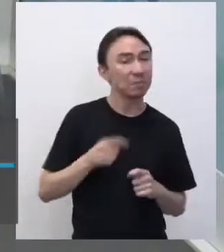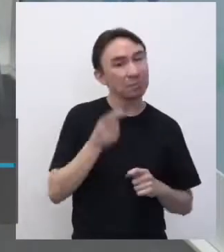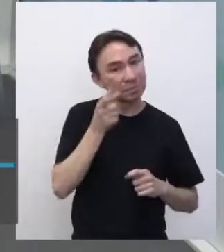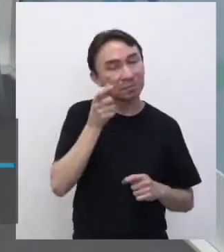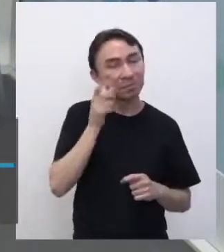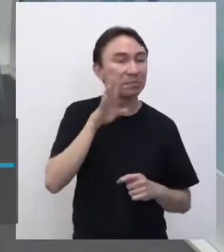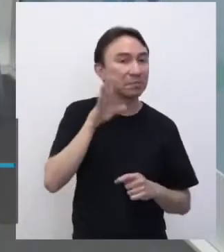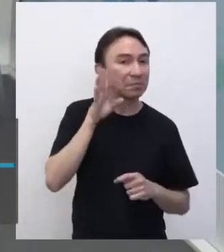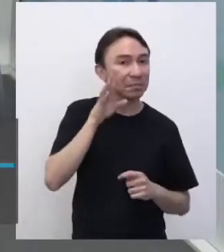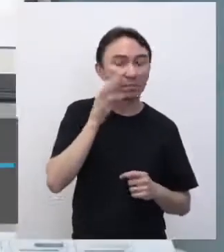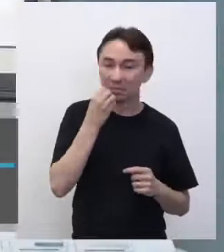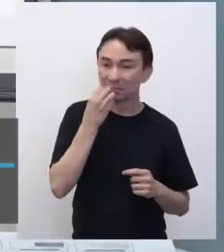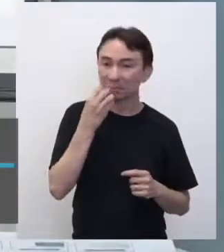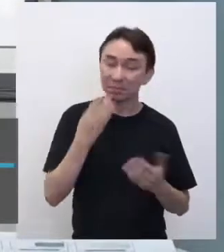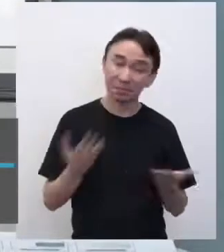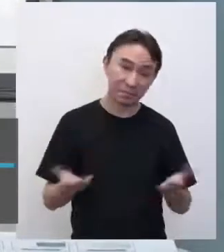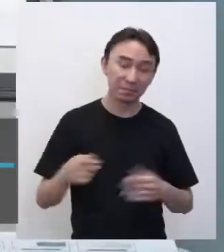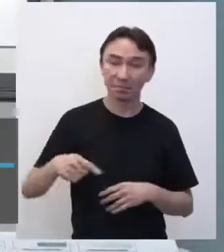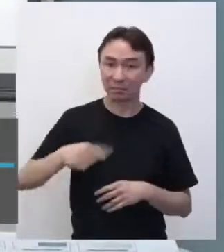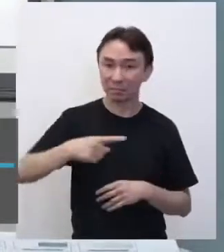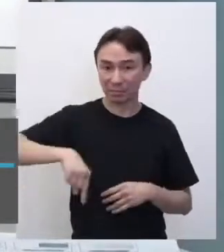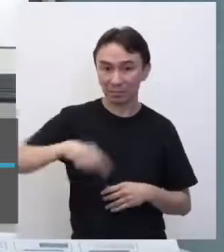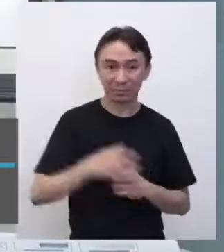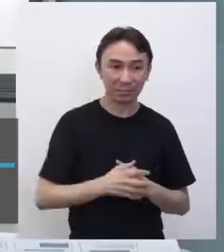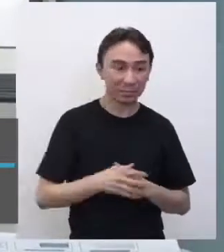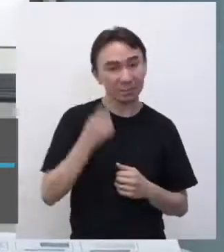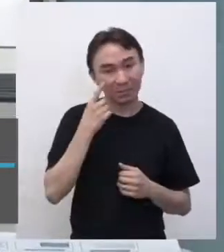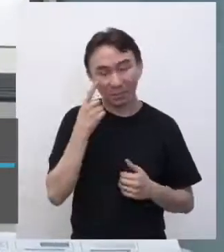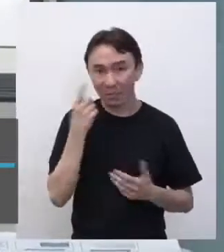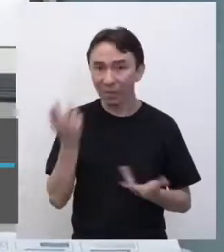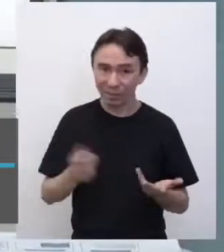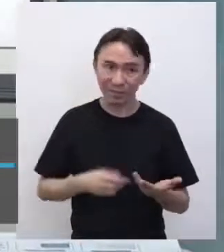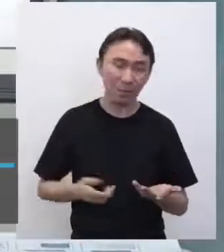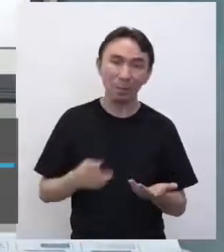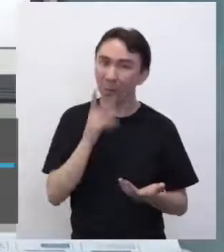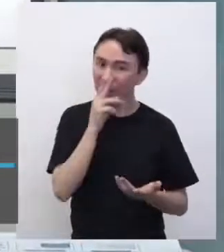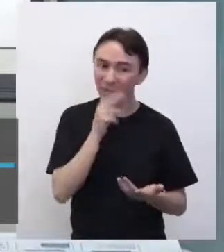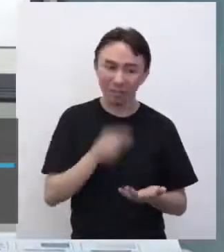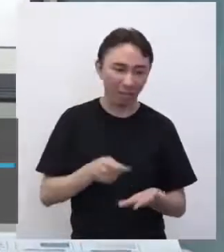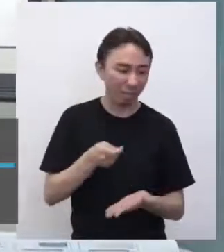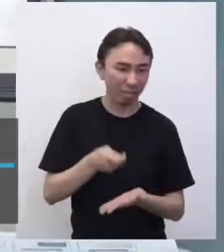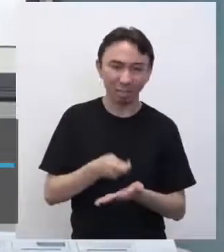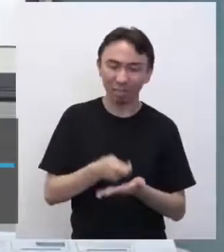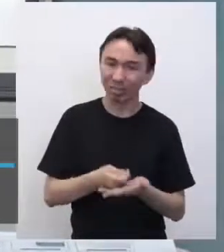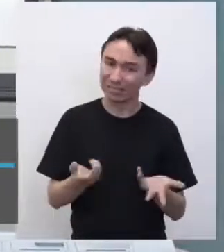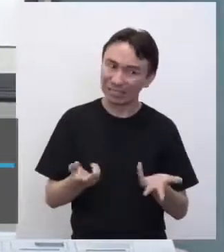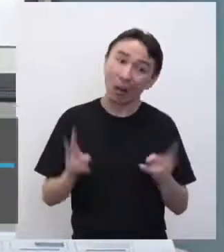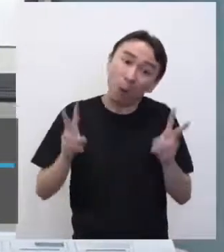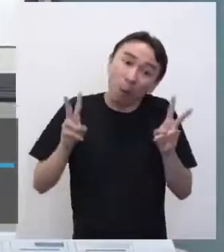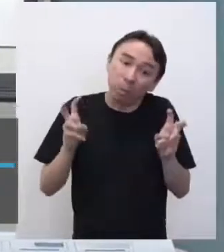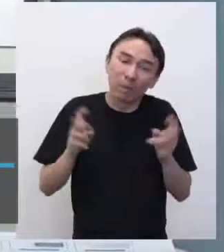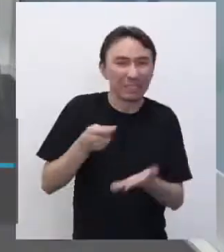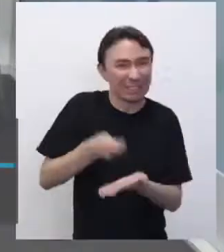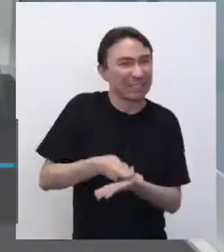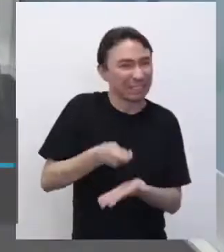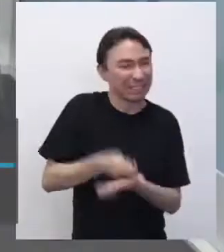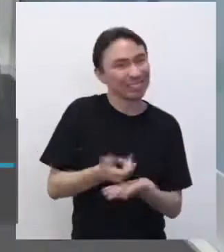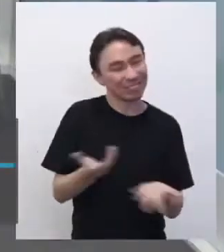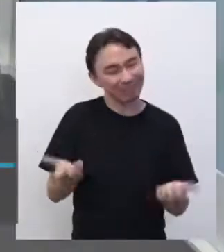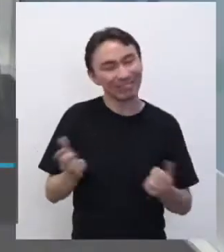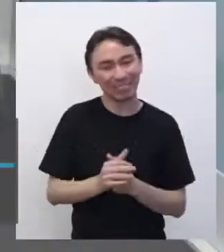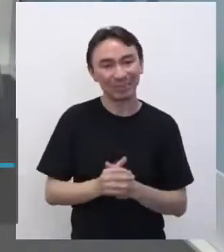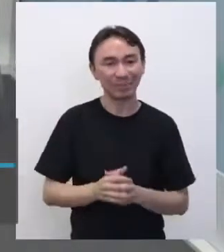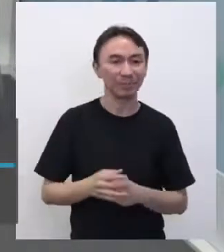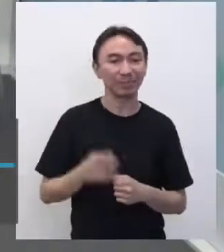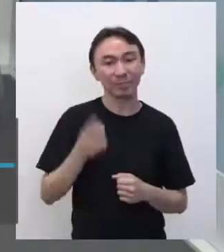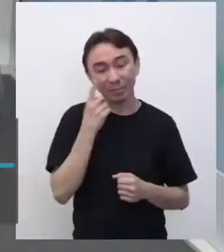vamos trabalhar em cima disso, já que a gente foi meio que obrigado, né, a nos afastar aí da sala de aula. E vou confessar uma coisa,